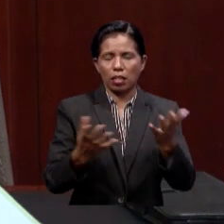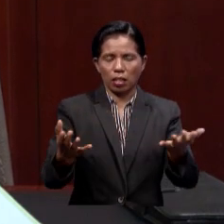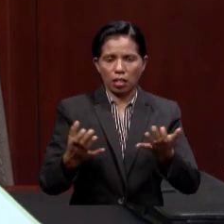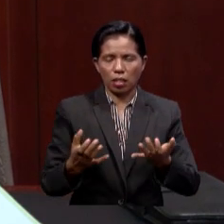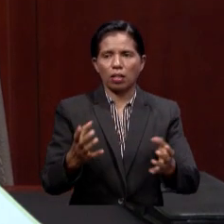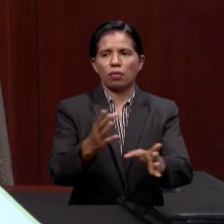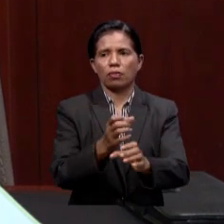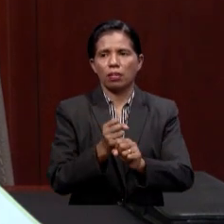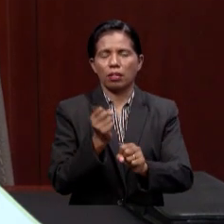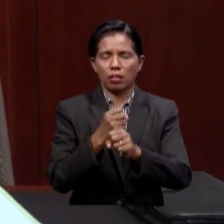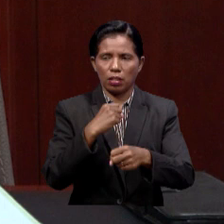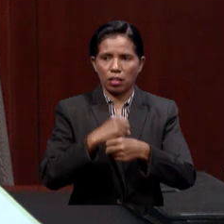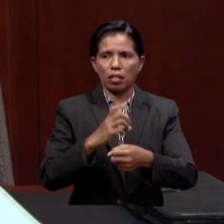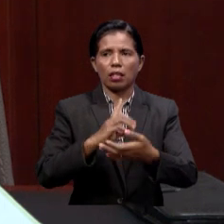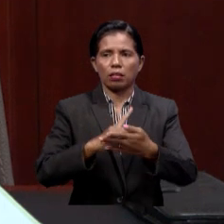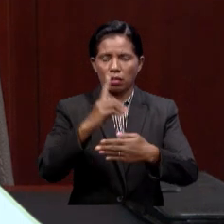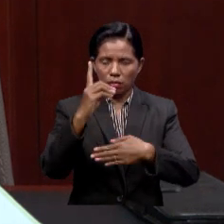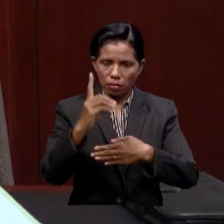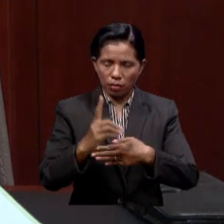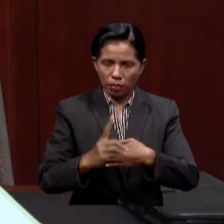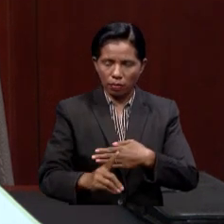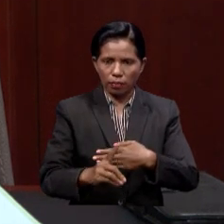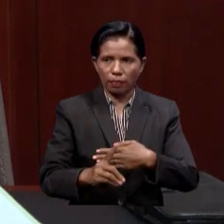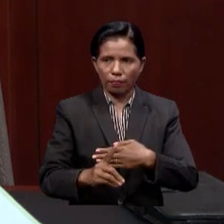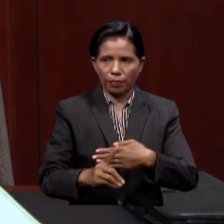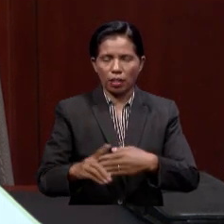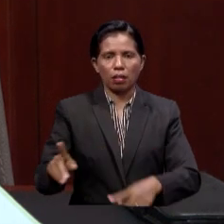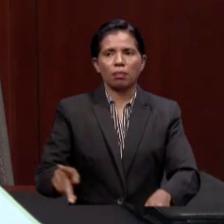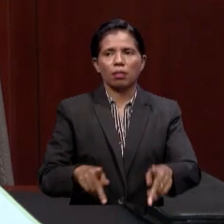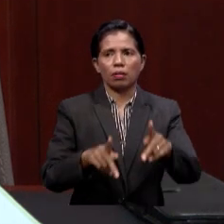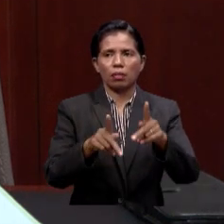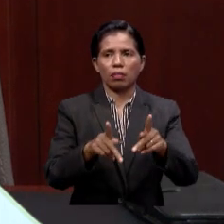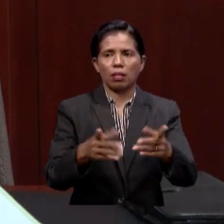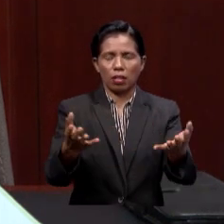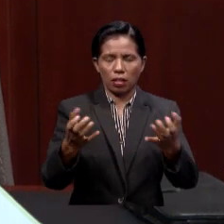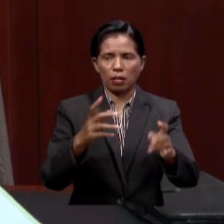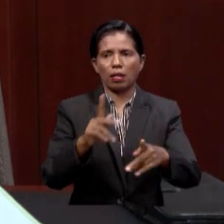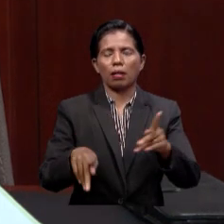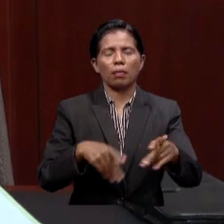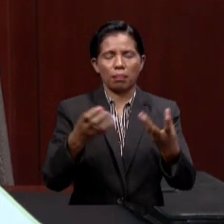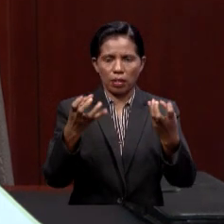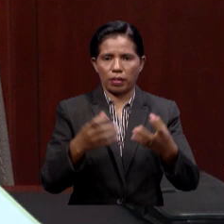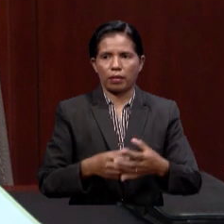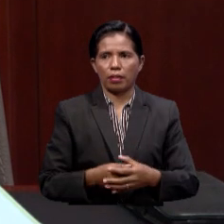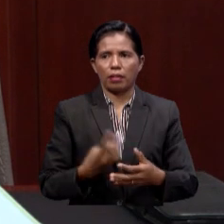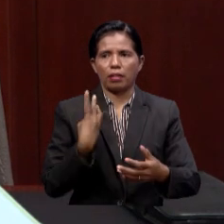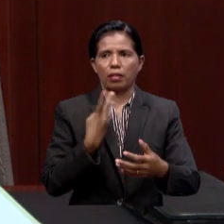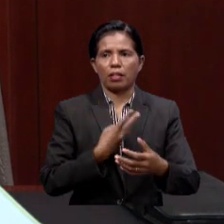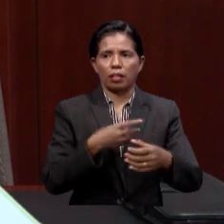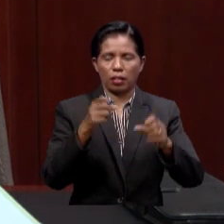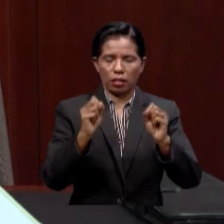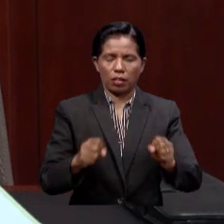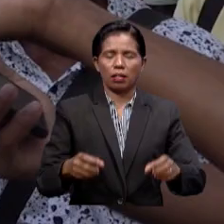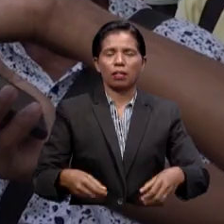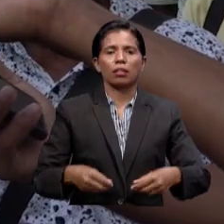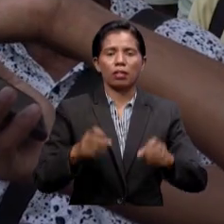diálogo desenvolvimento ka buat public room interest comum bem marak nian ne ite tem que